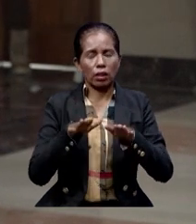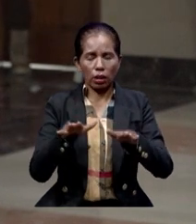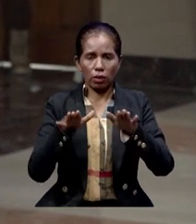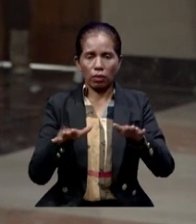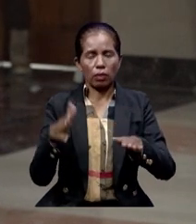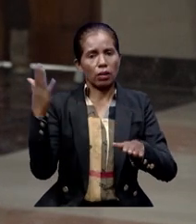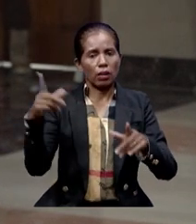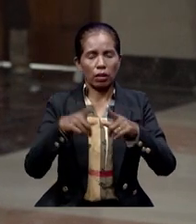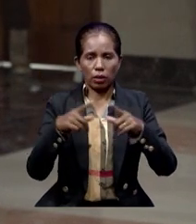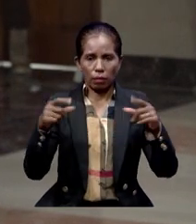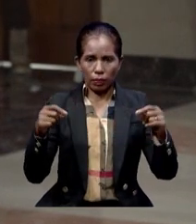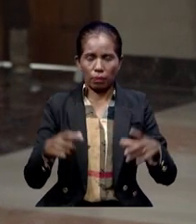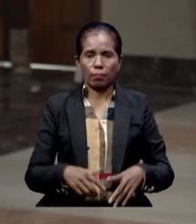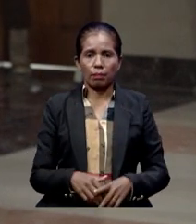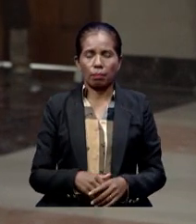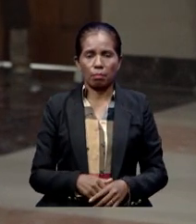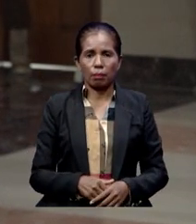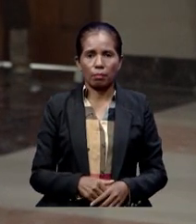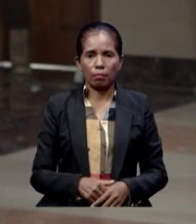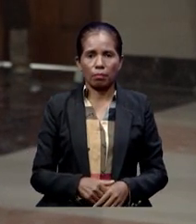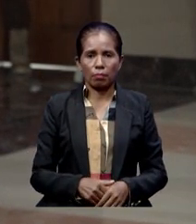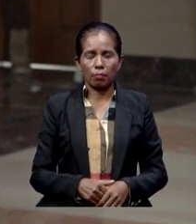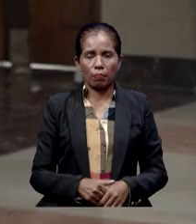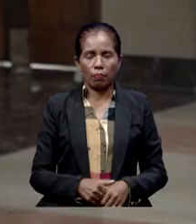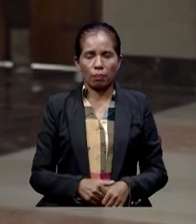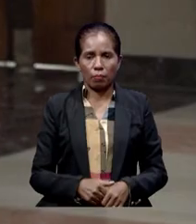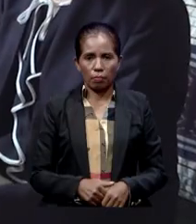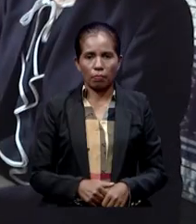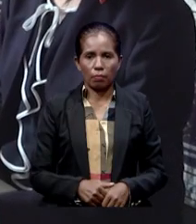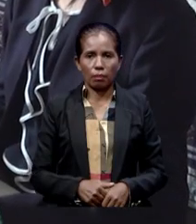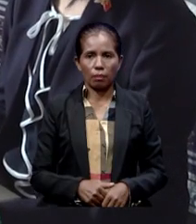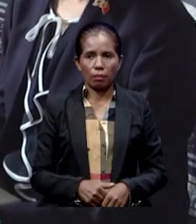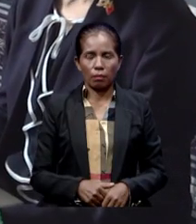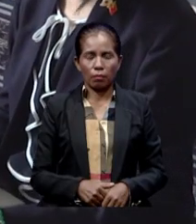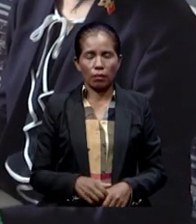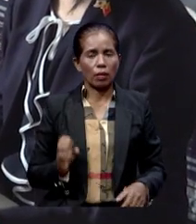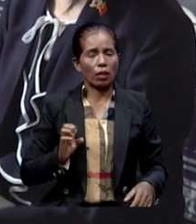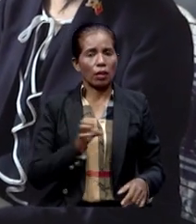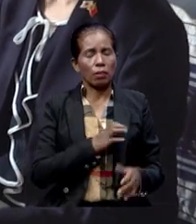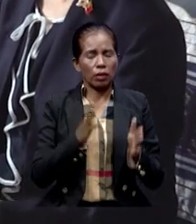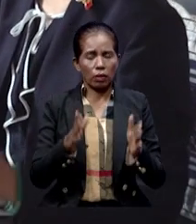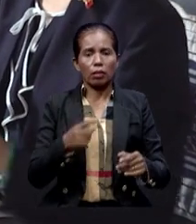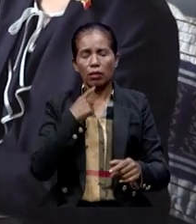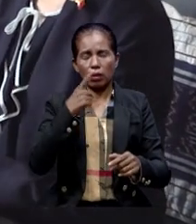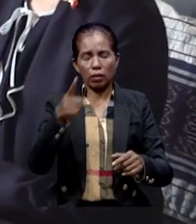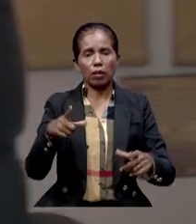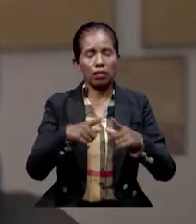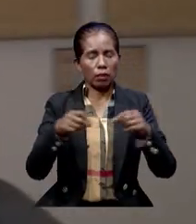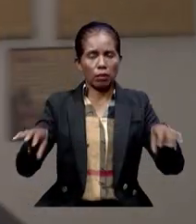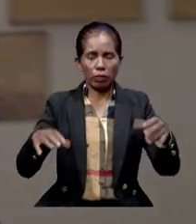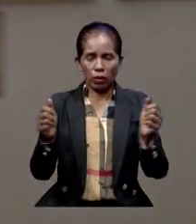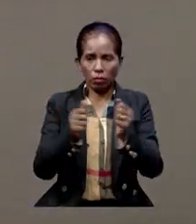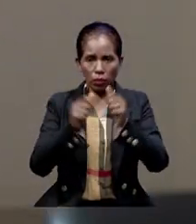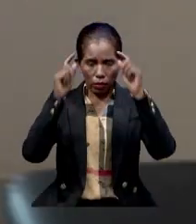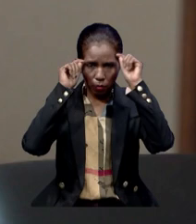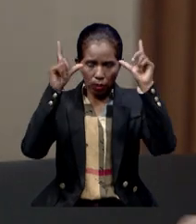Japão. To Japan and the people of Japan in this regard. Embaixador de Hatutan, Japão se remete em lutar em cooperação ao